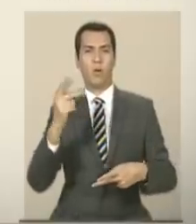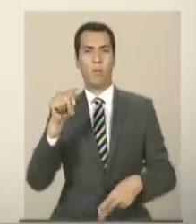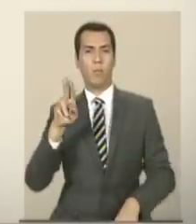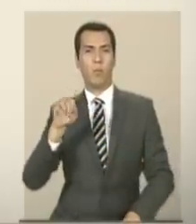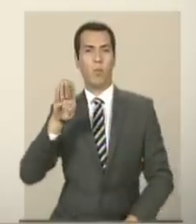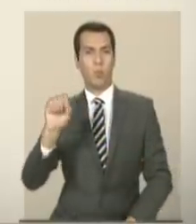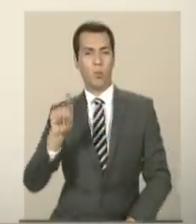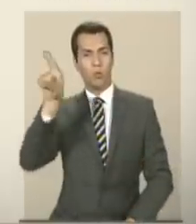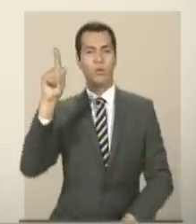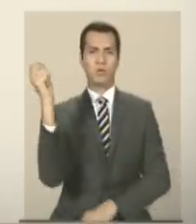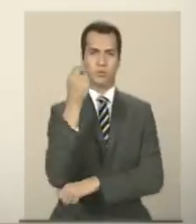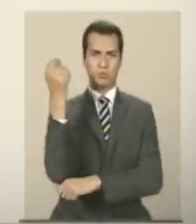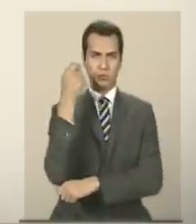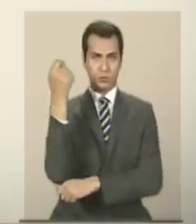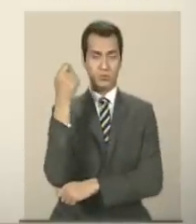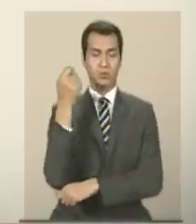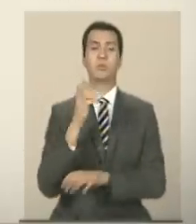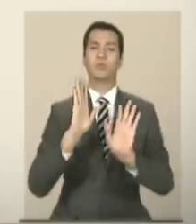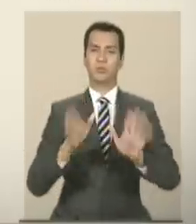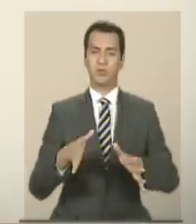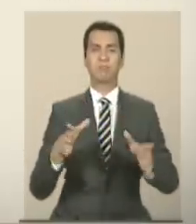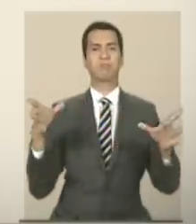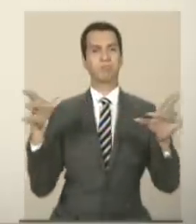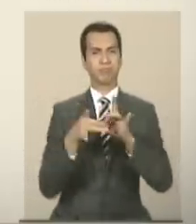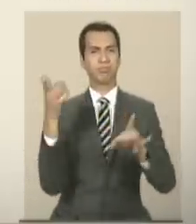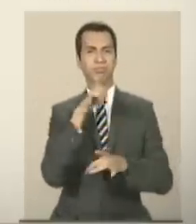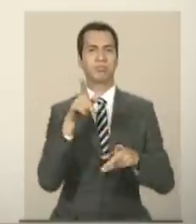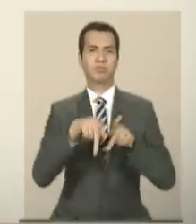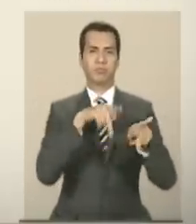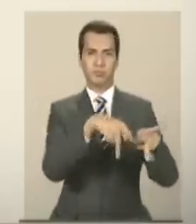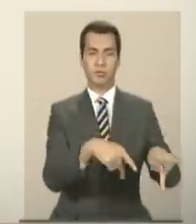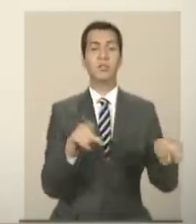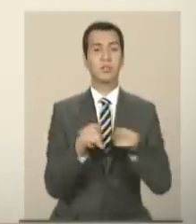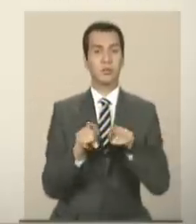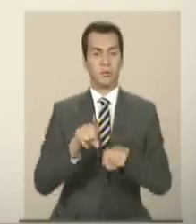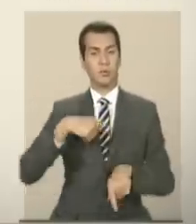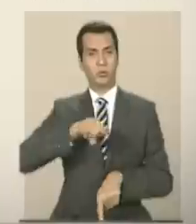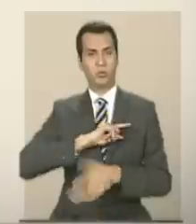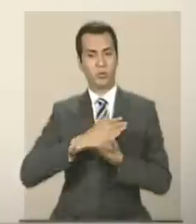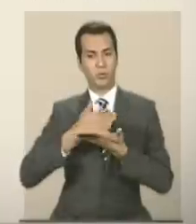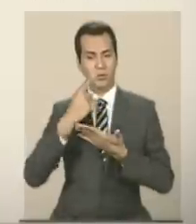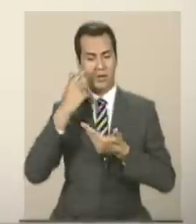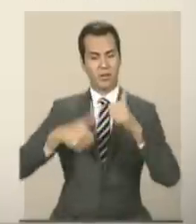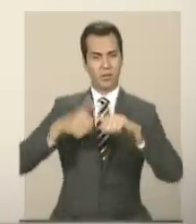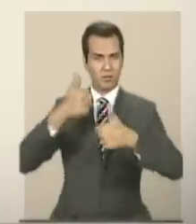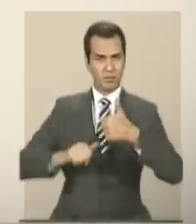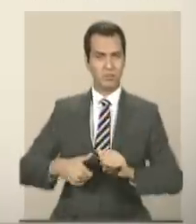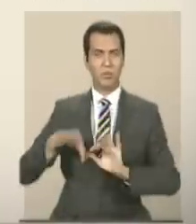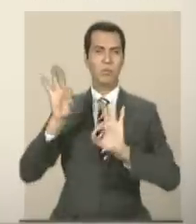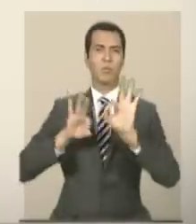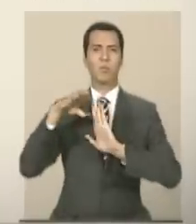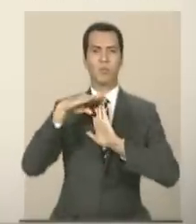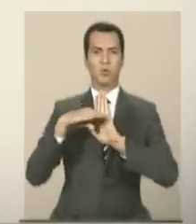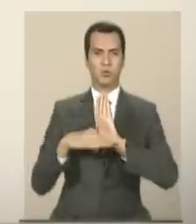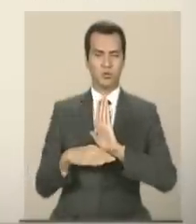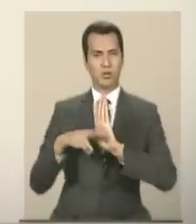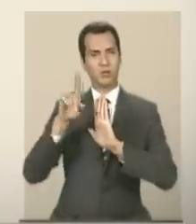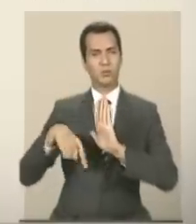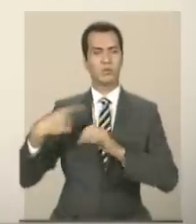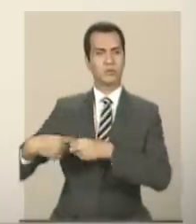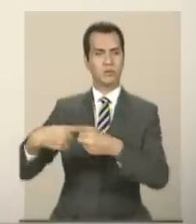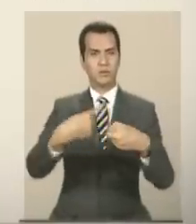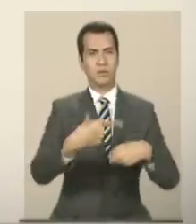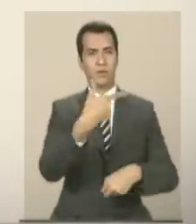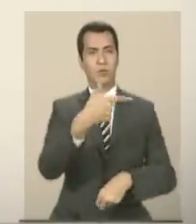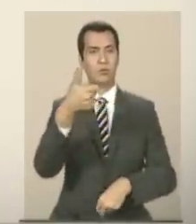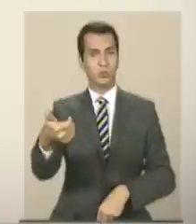de analisar os projetos apresentados por 21 outras cidades. São municípios